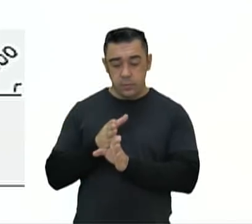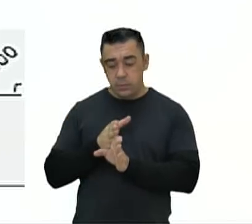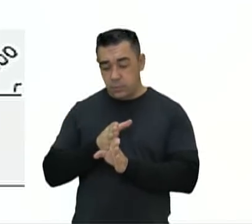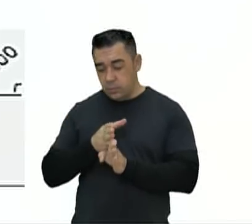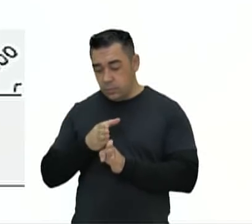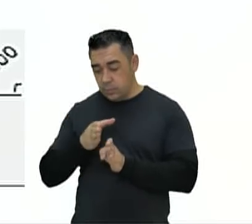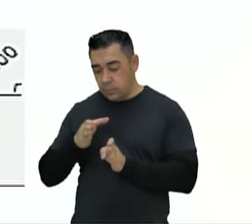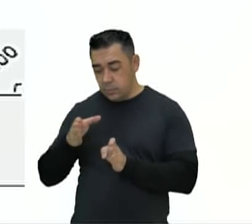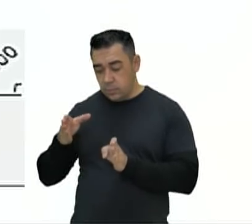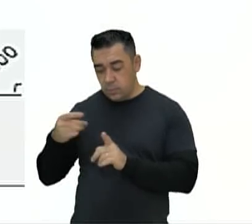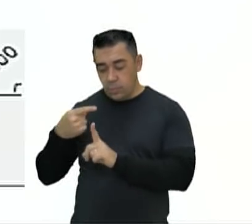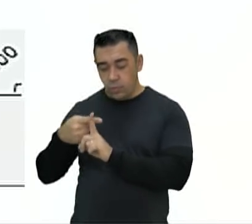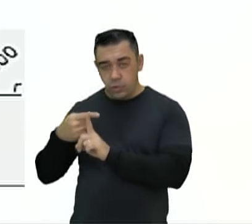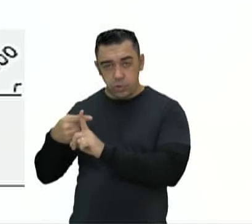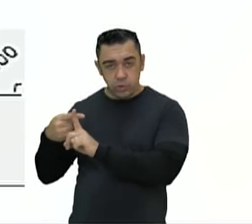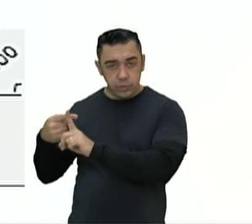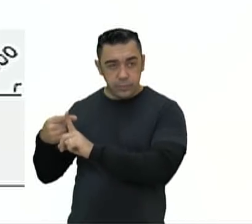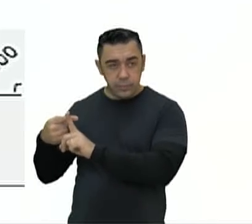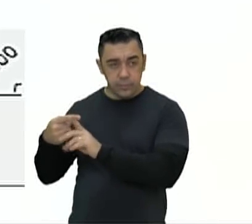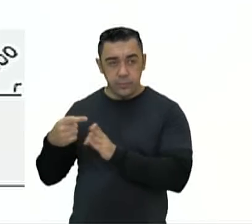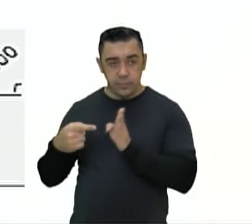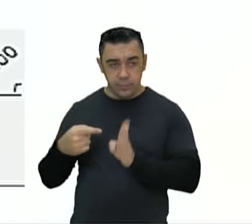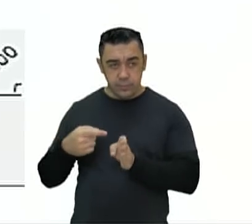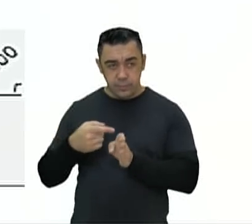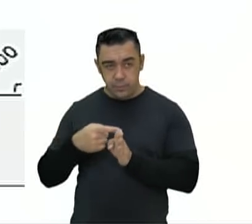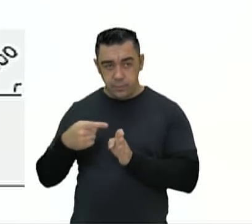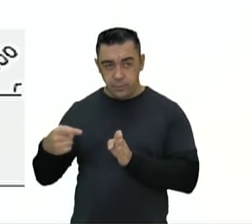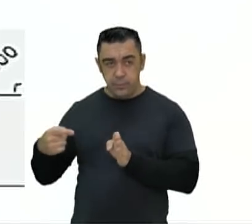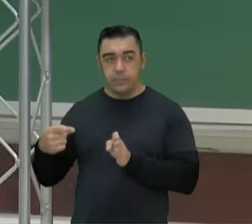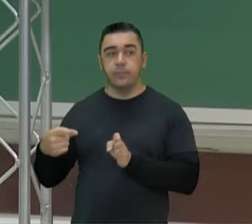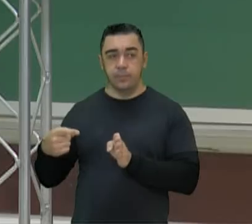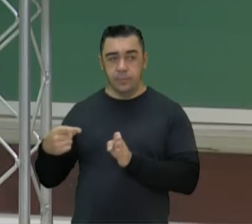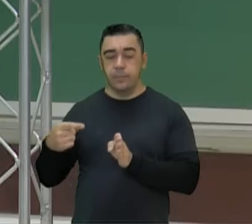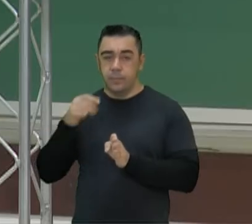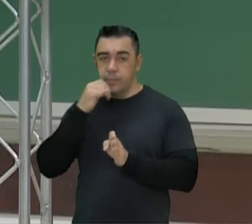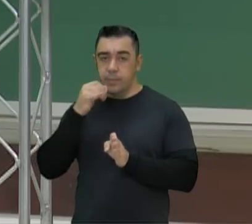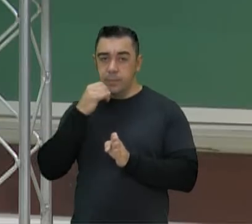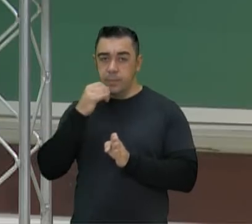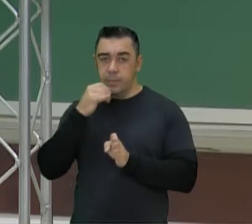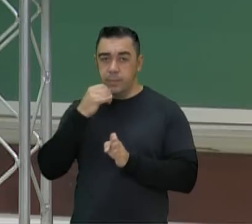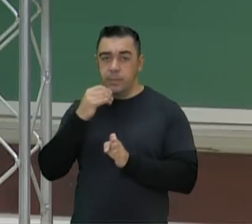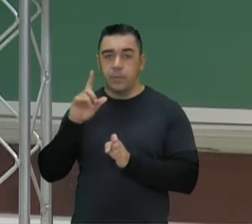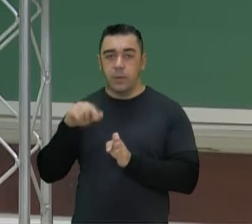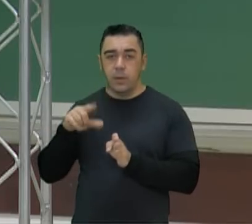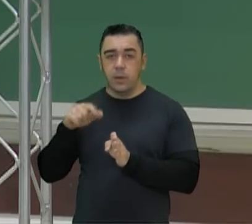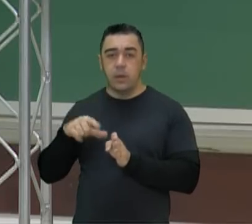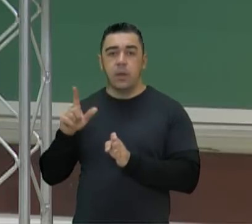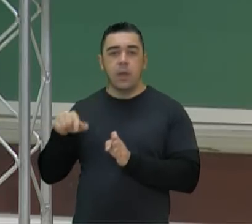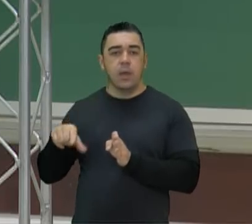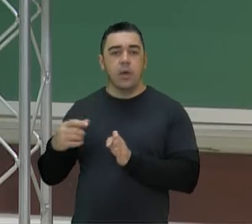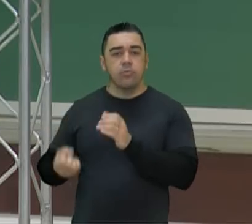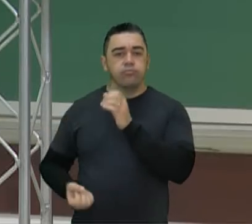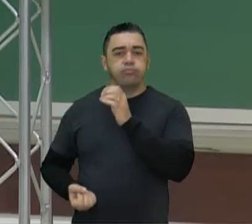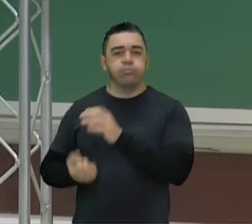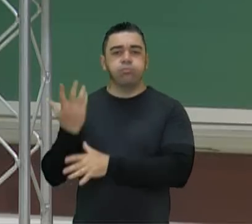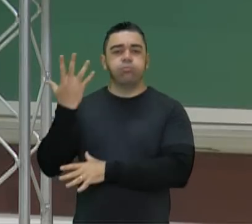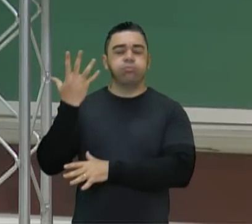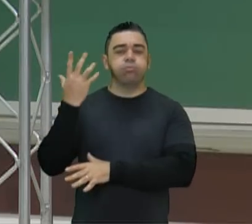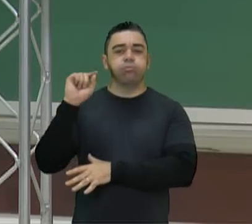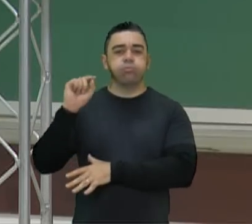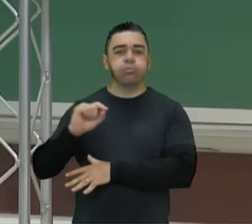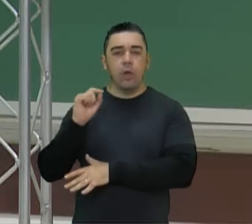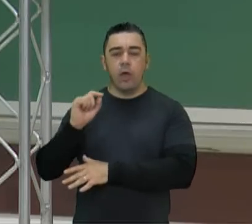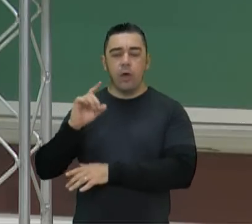lado positivo a partir da origem, do 0. Então, o cristianismo torna-se a religião oficial no Império